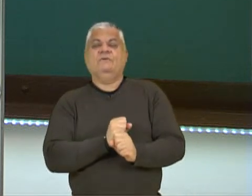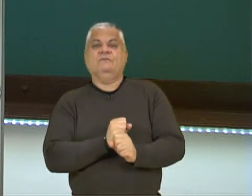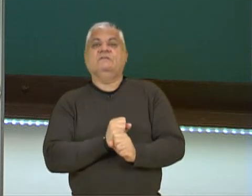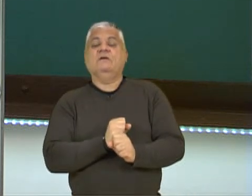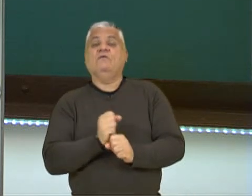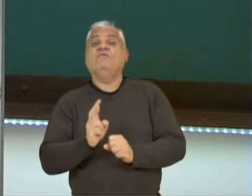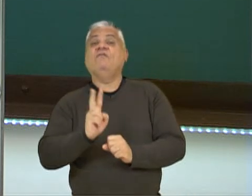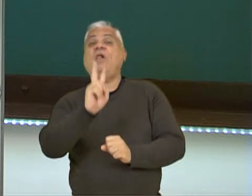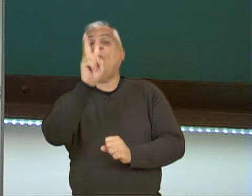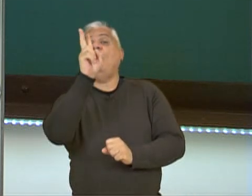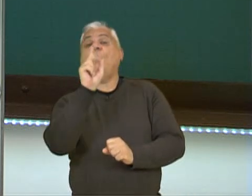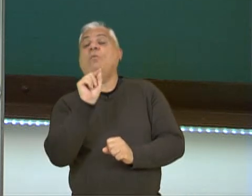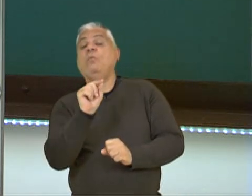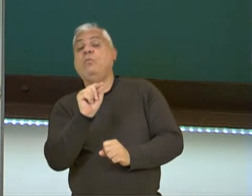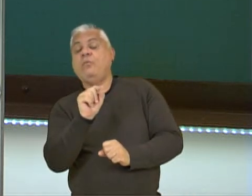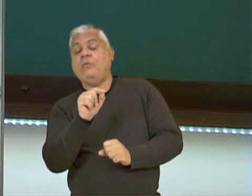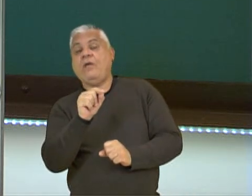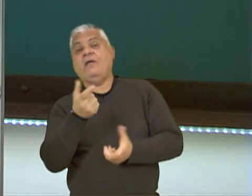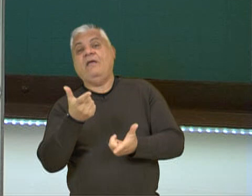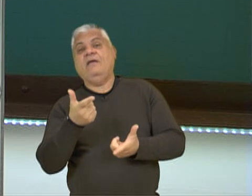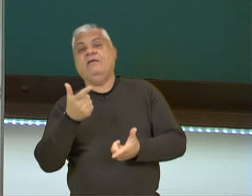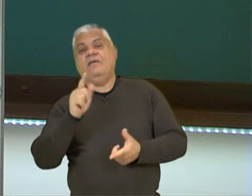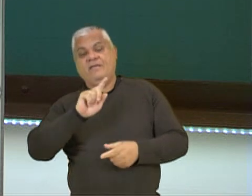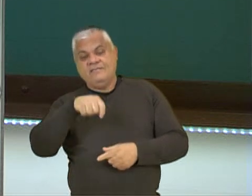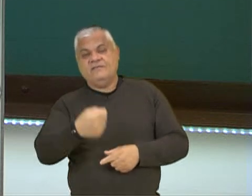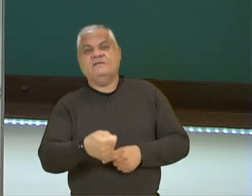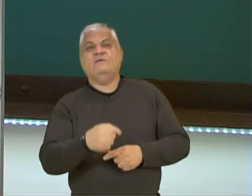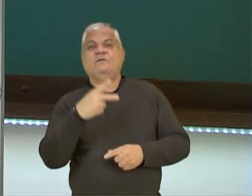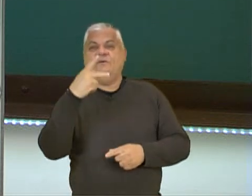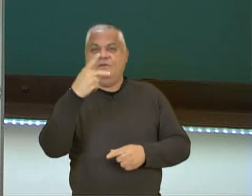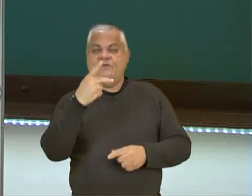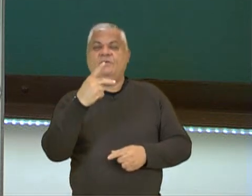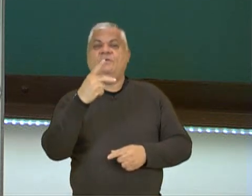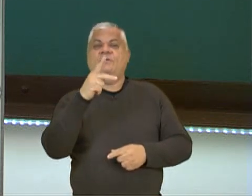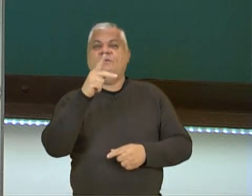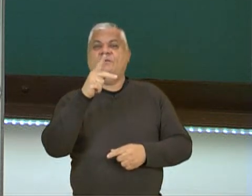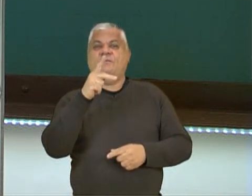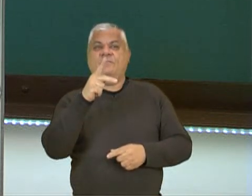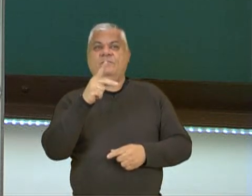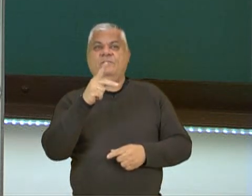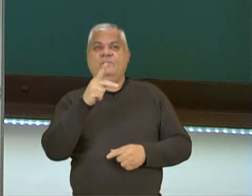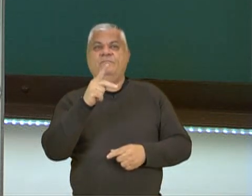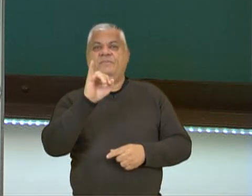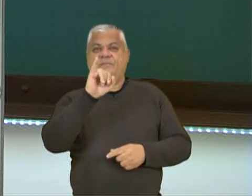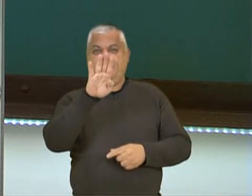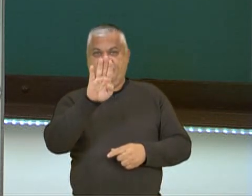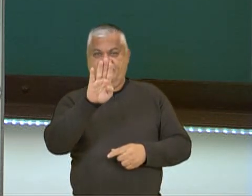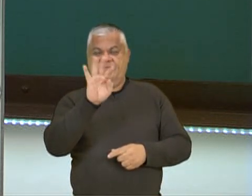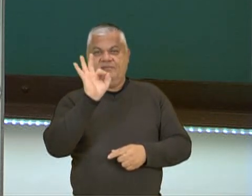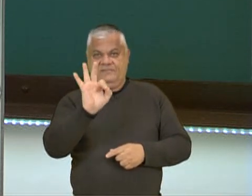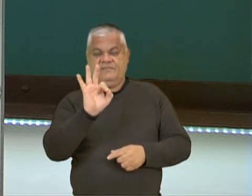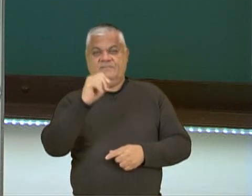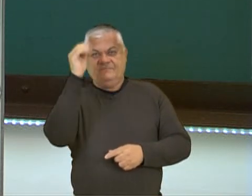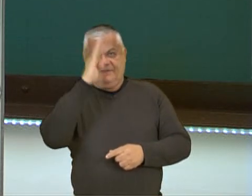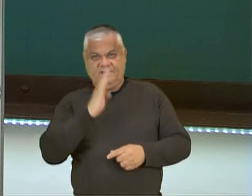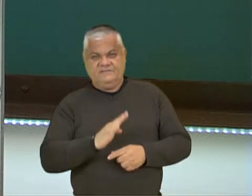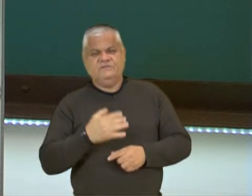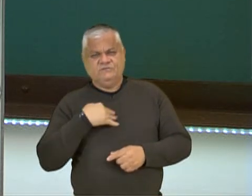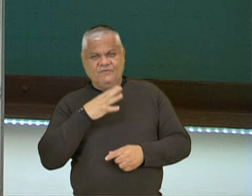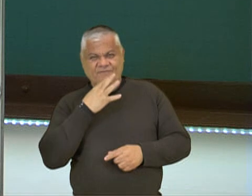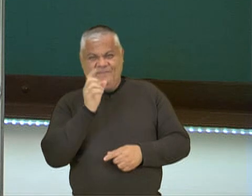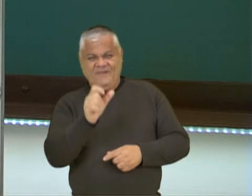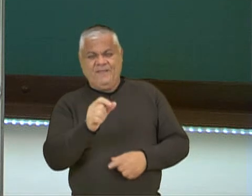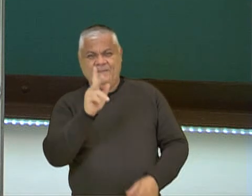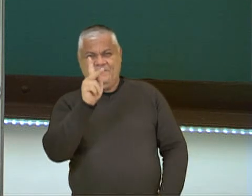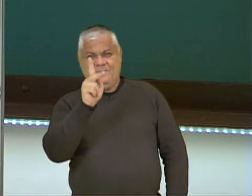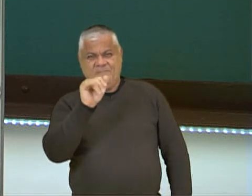em um valor. E esse valor a gente chama de produto interno bruto ou PIB, do Brasil. Pode ser que você já tenha ouvido